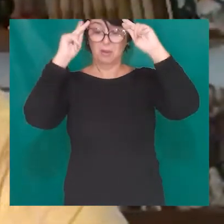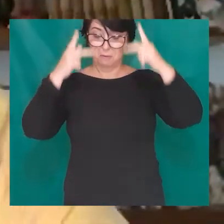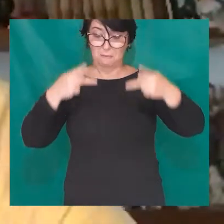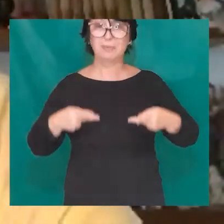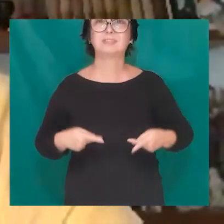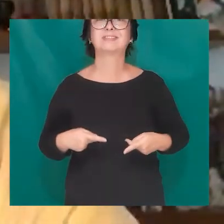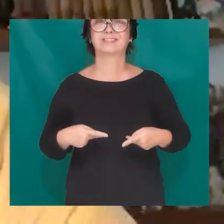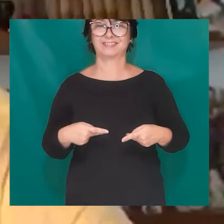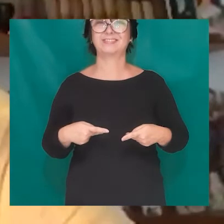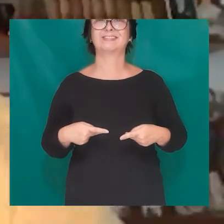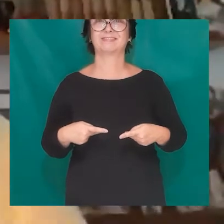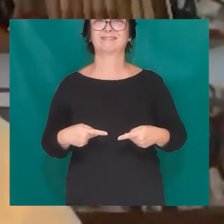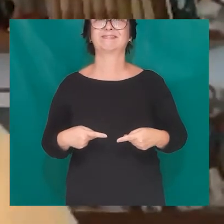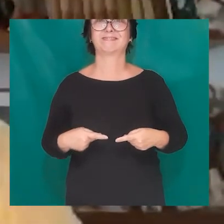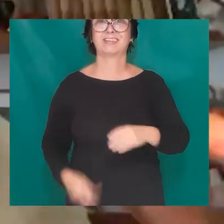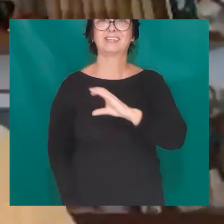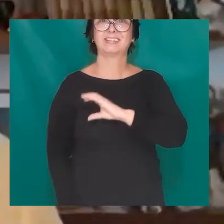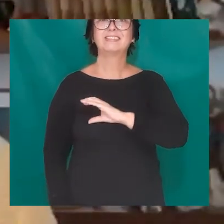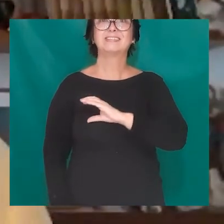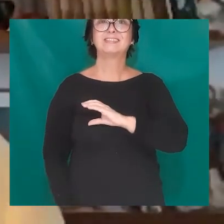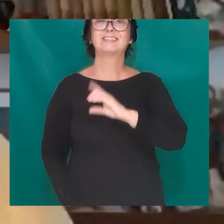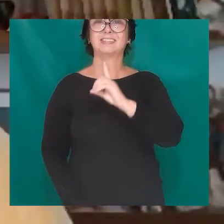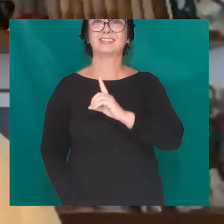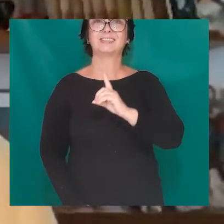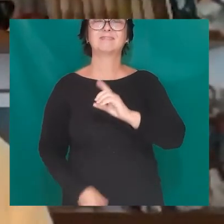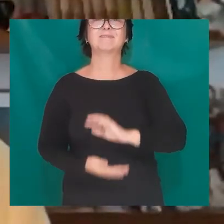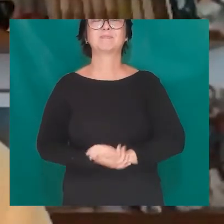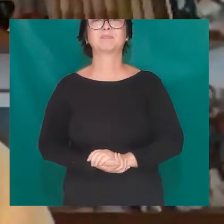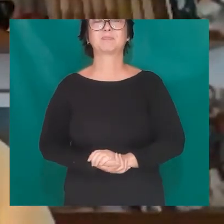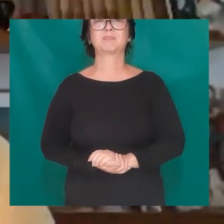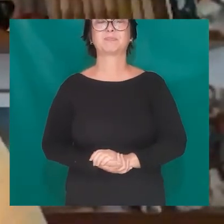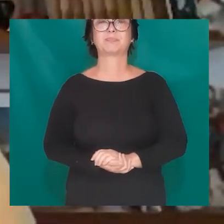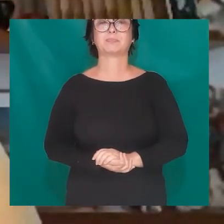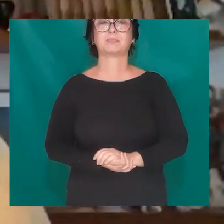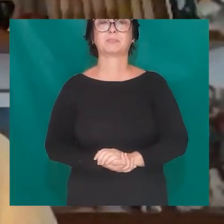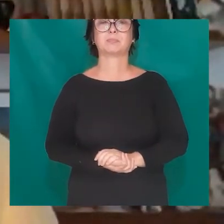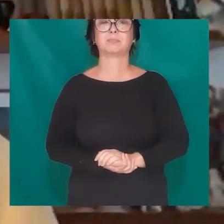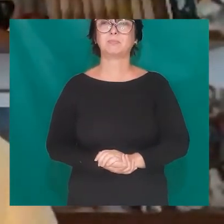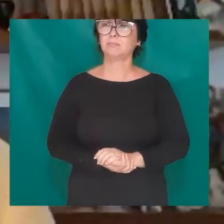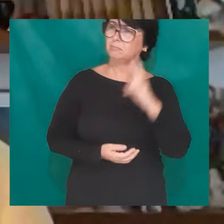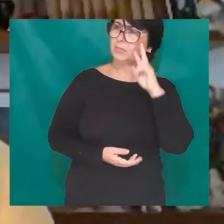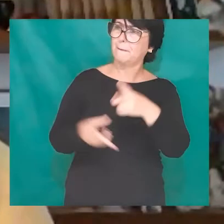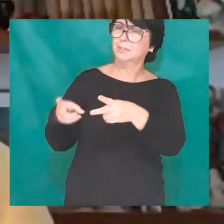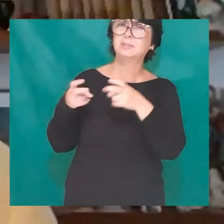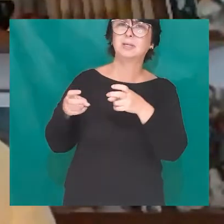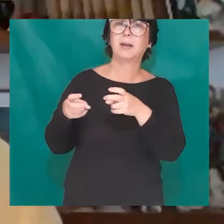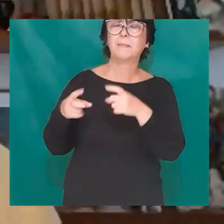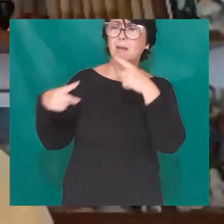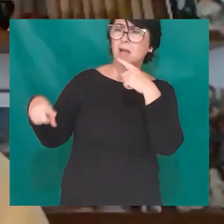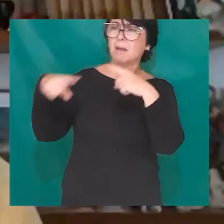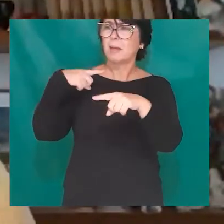você tem outros instrumentos para ressignificar o que você está vivendo, entender o mundo, todas essas coisas. E a gente percebe uma discussão ainda